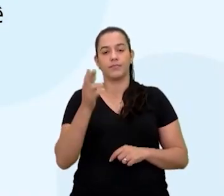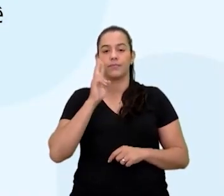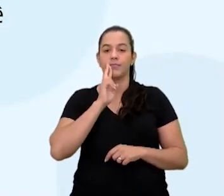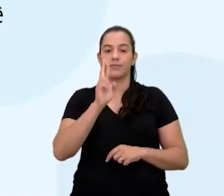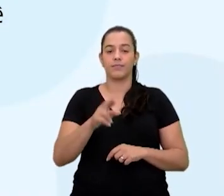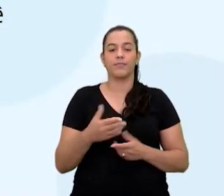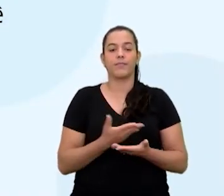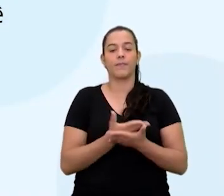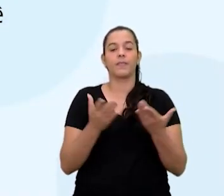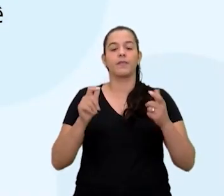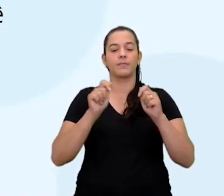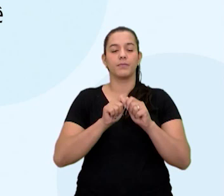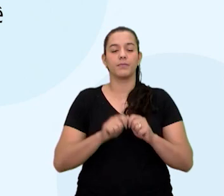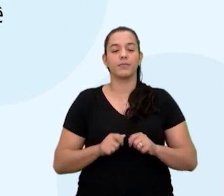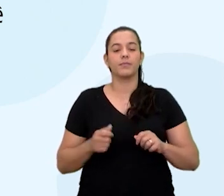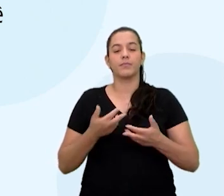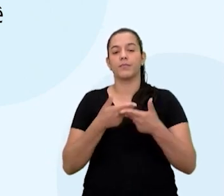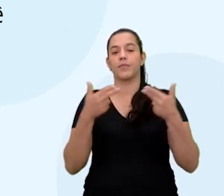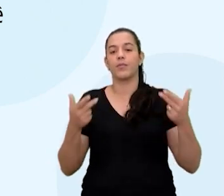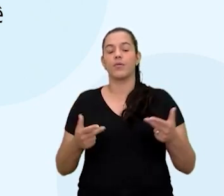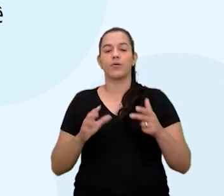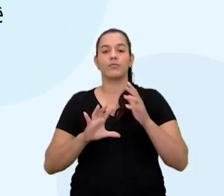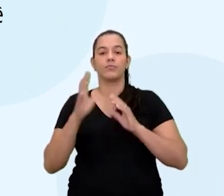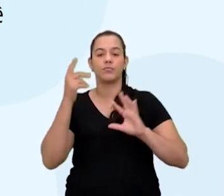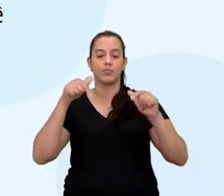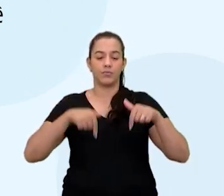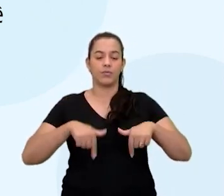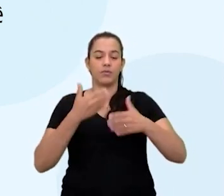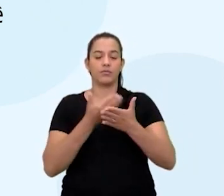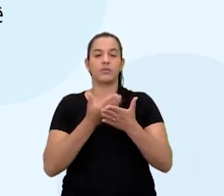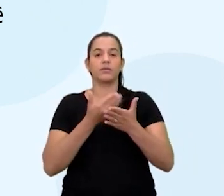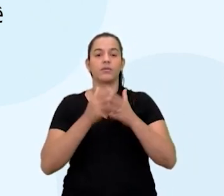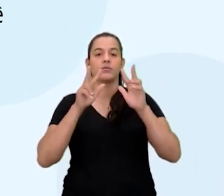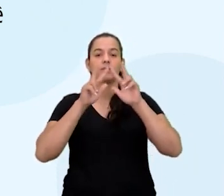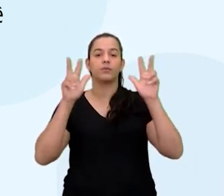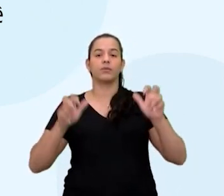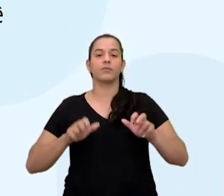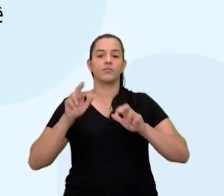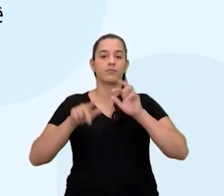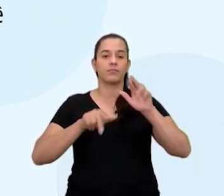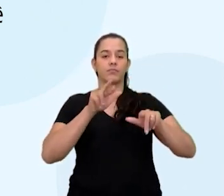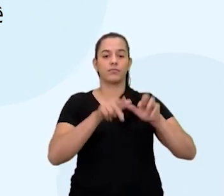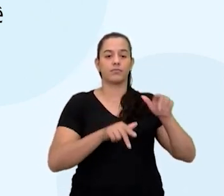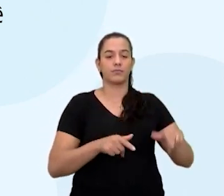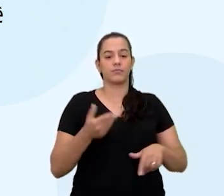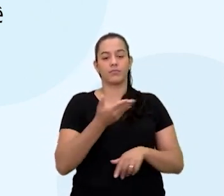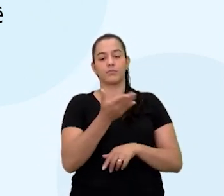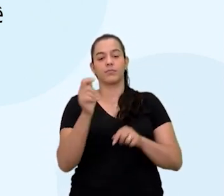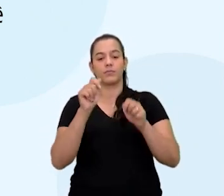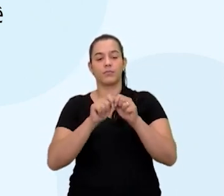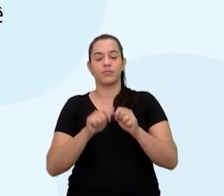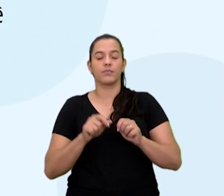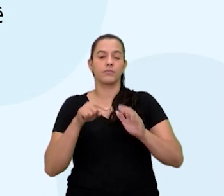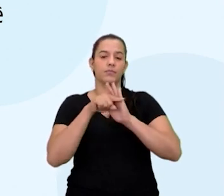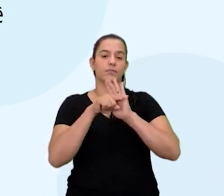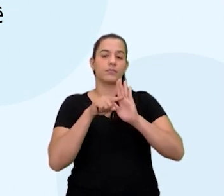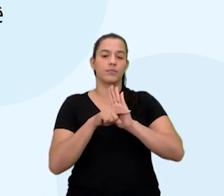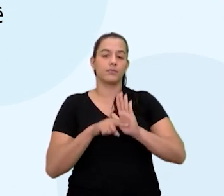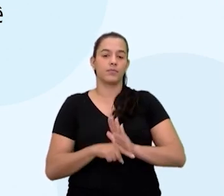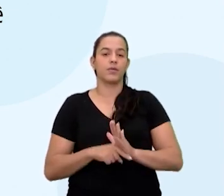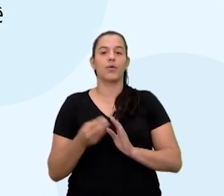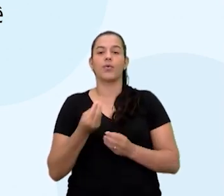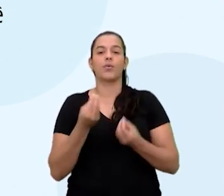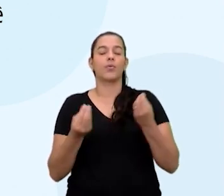Como tem sido a abordagem dos assuntos desta aula nos diferentes canais de notícias que você vem pesquisando? Como tem